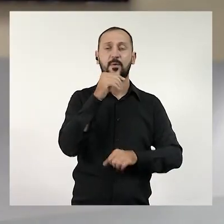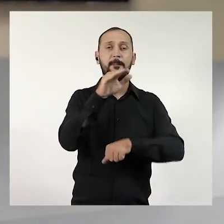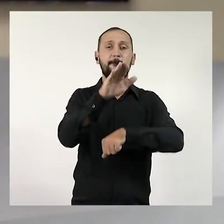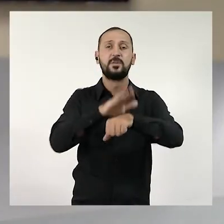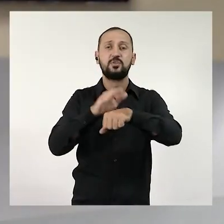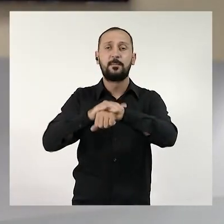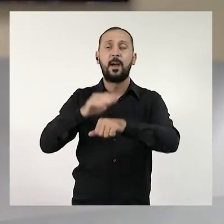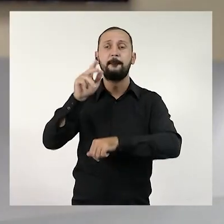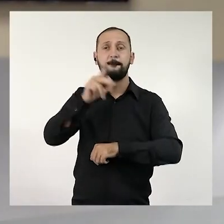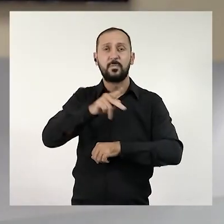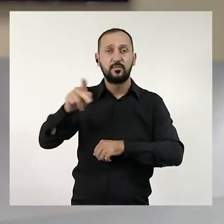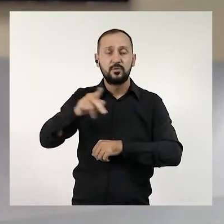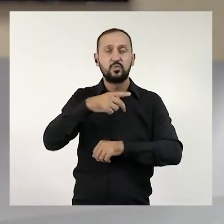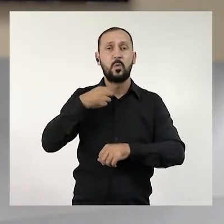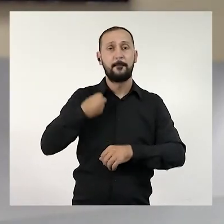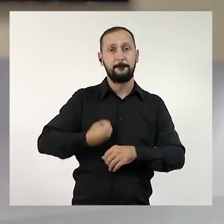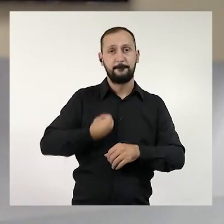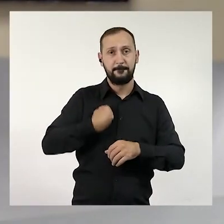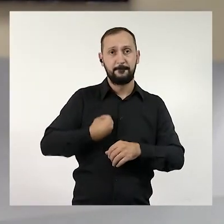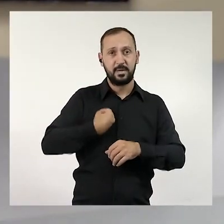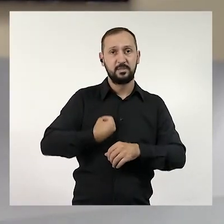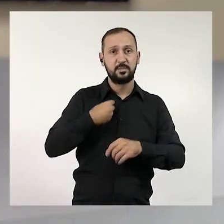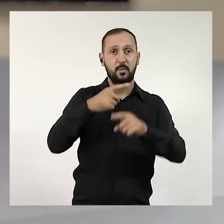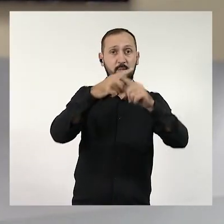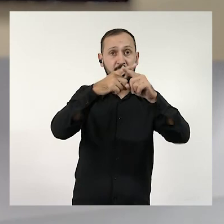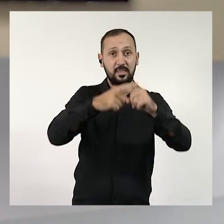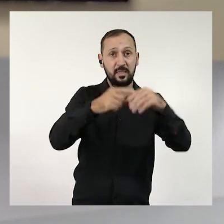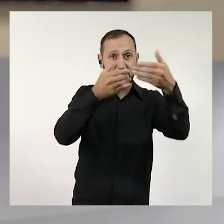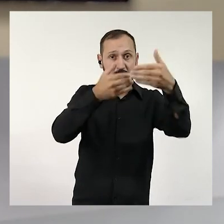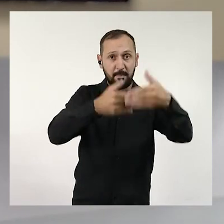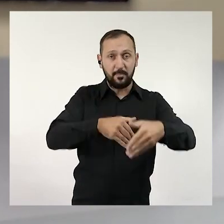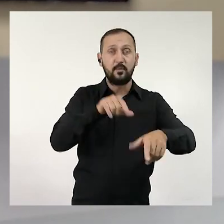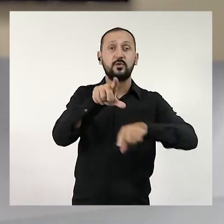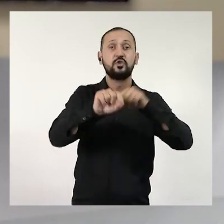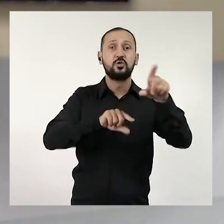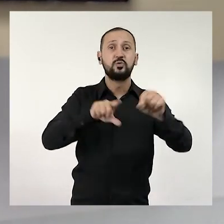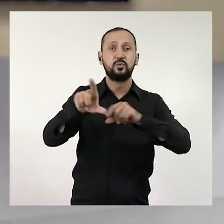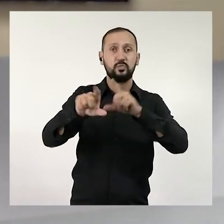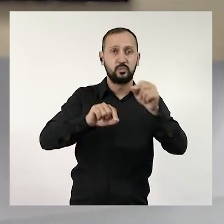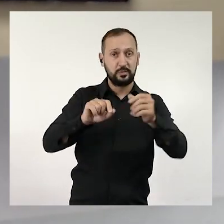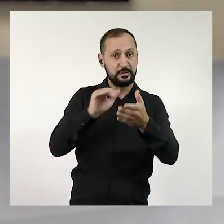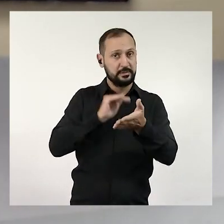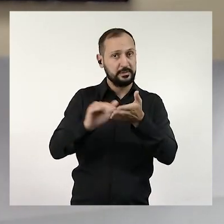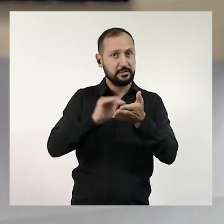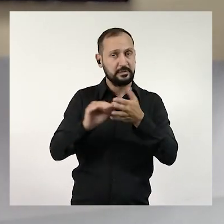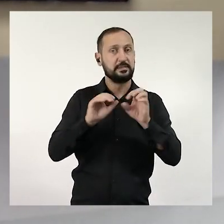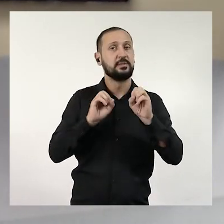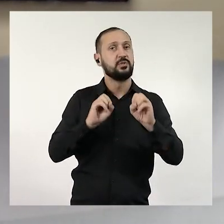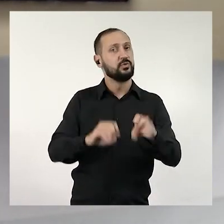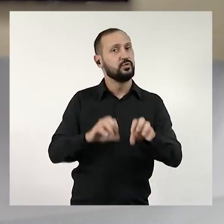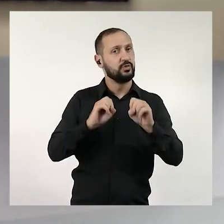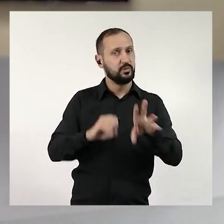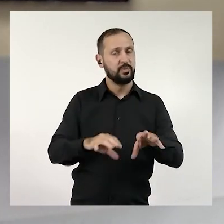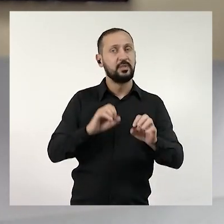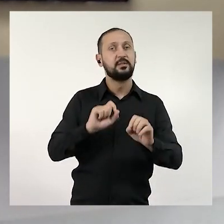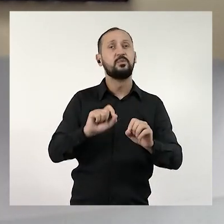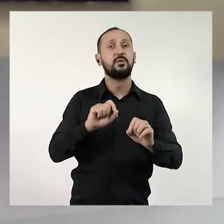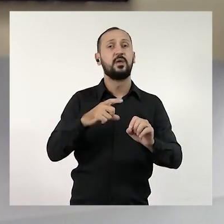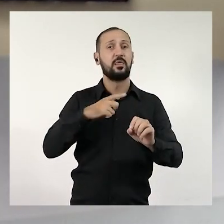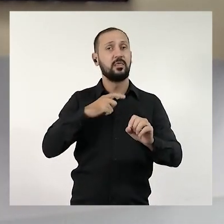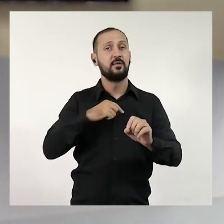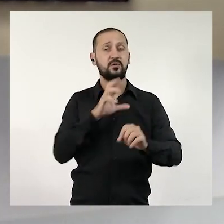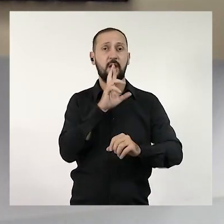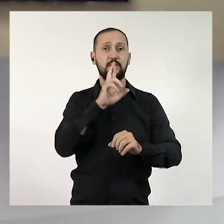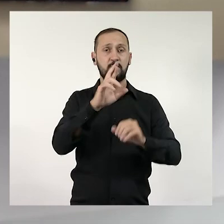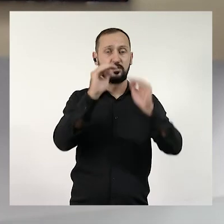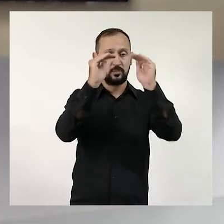demora na convocação dos professores que participaram do processo seletivo da Secretaria de Estado de Educação,